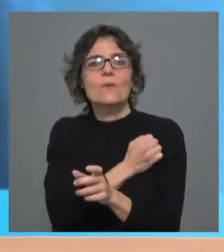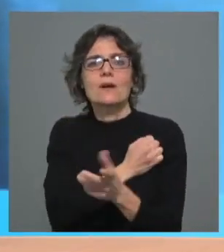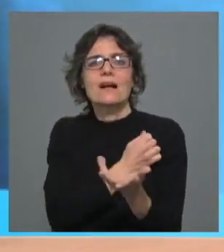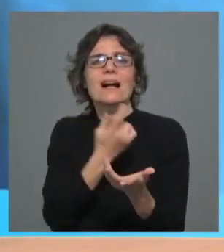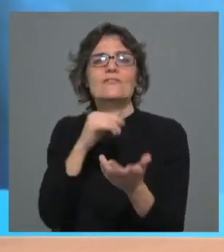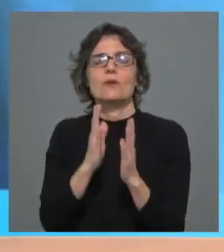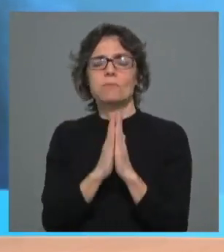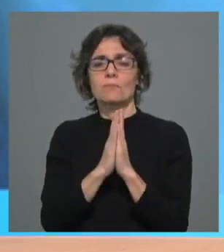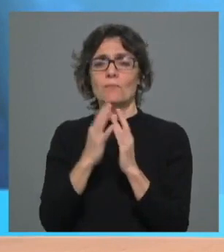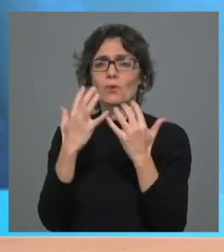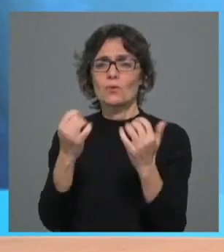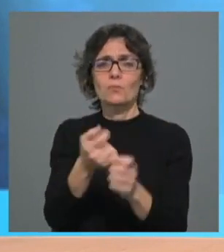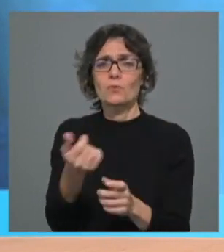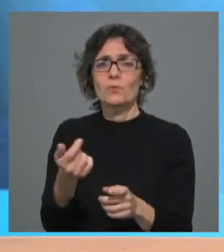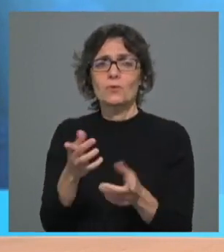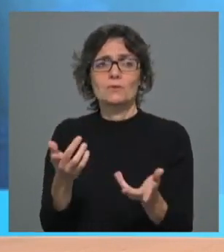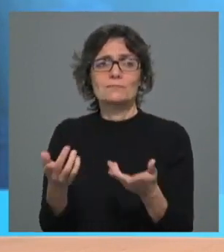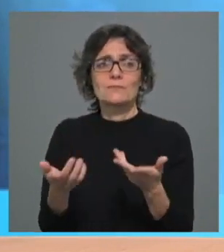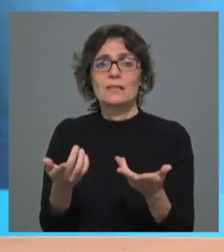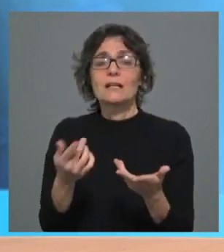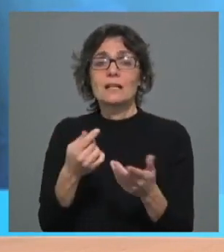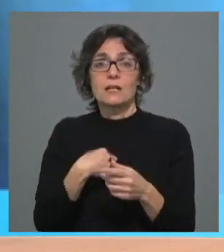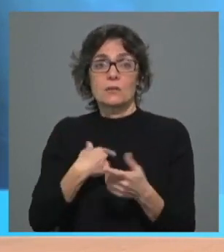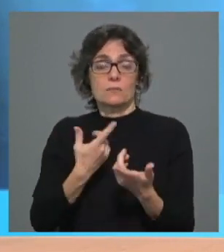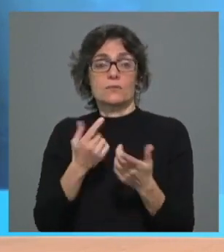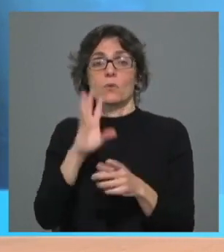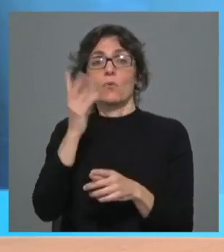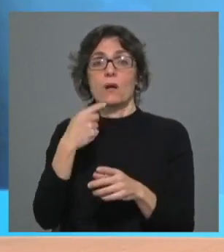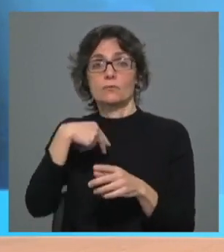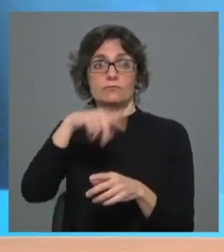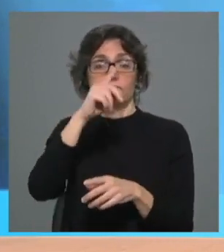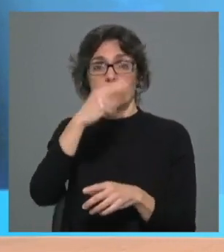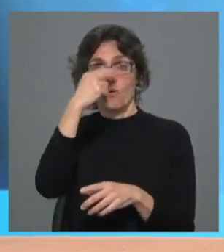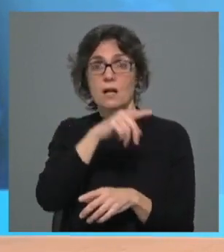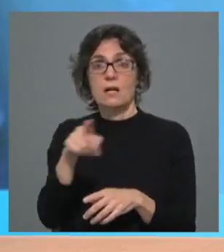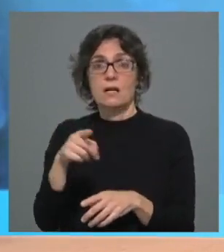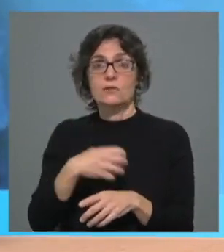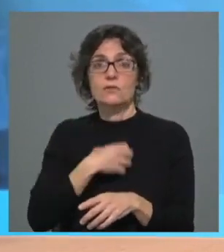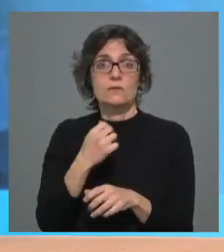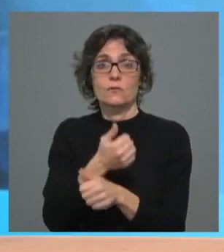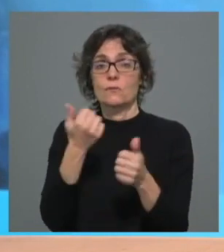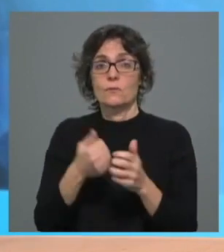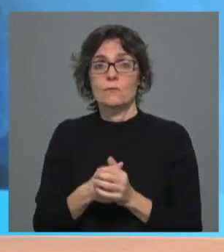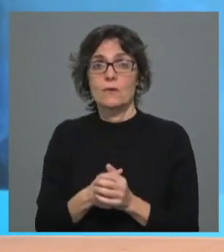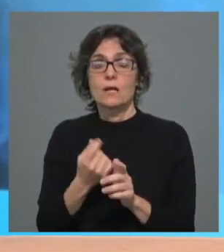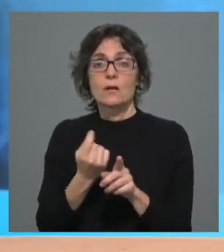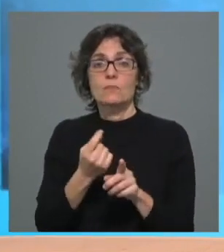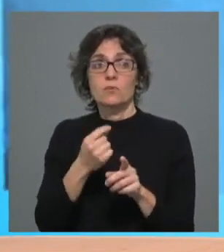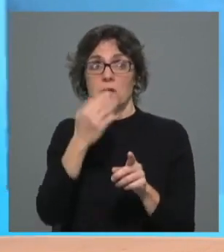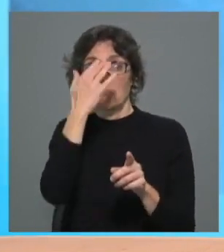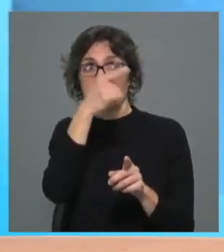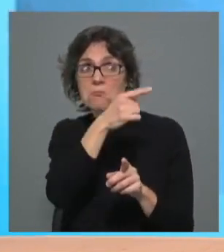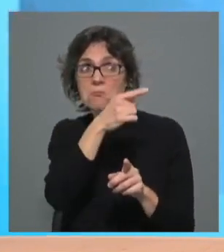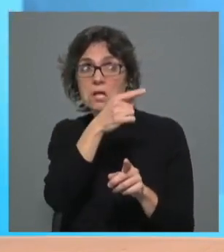eu sinto meu Padre é mais feliz do mundo por exemplo no castelo se pensar que devem viver não sai mais 50 pessoas lá